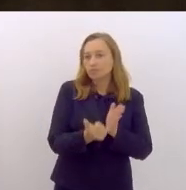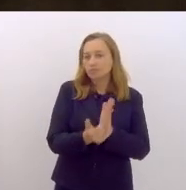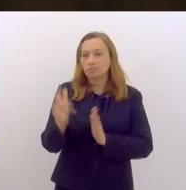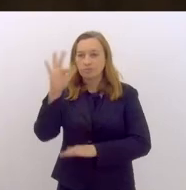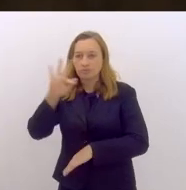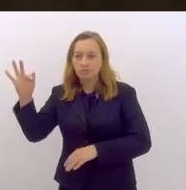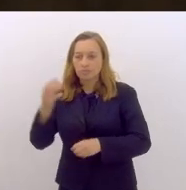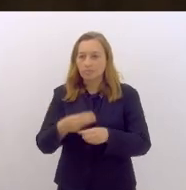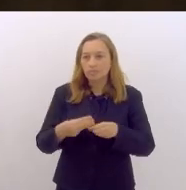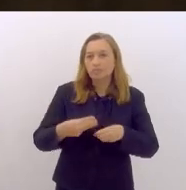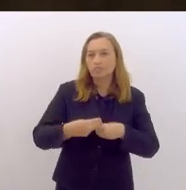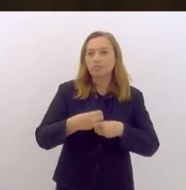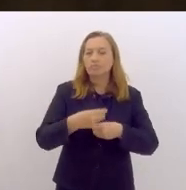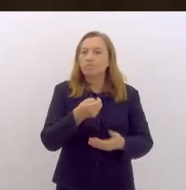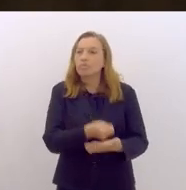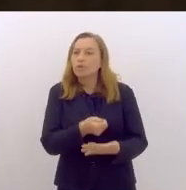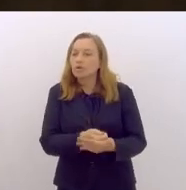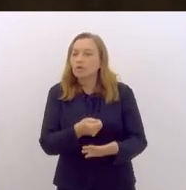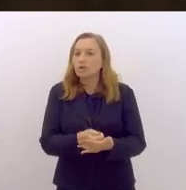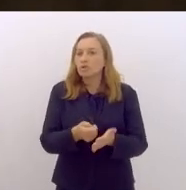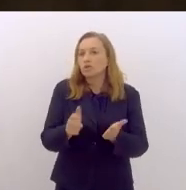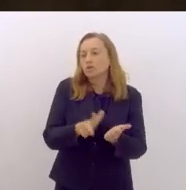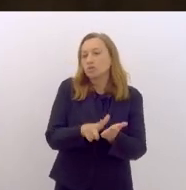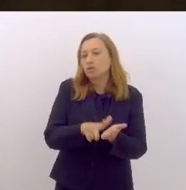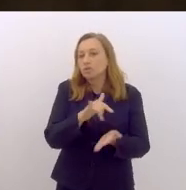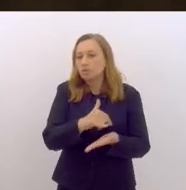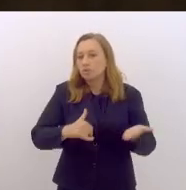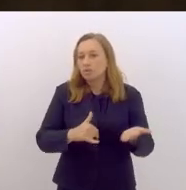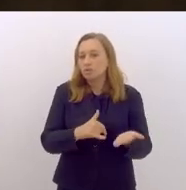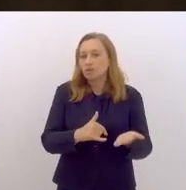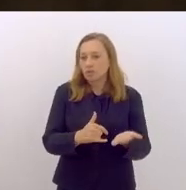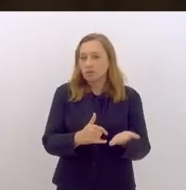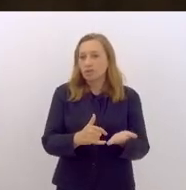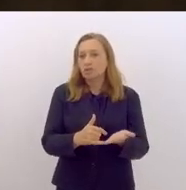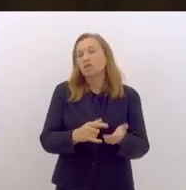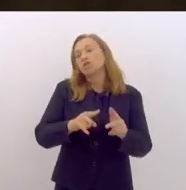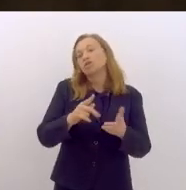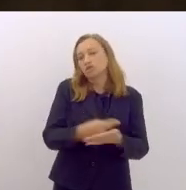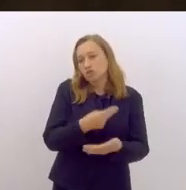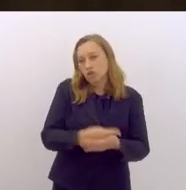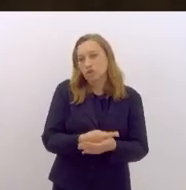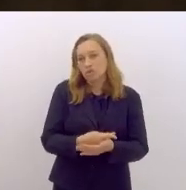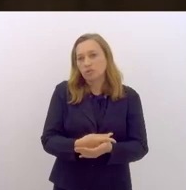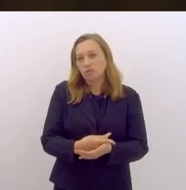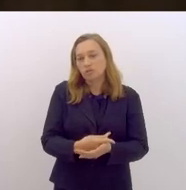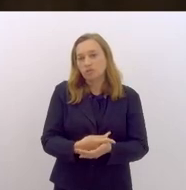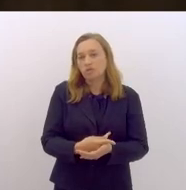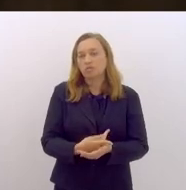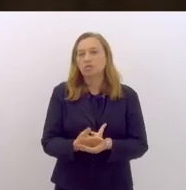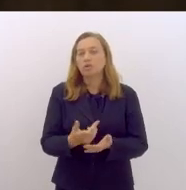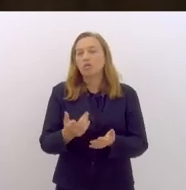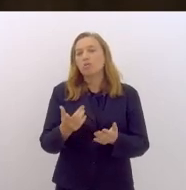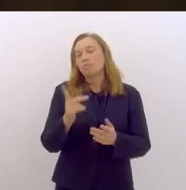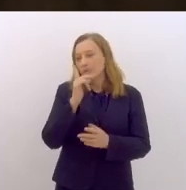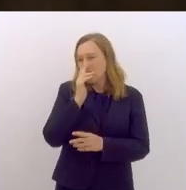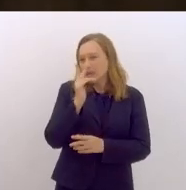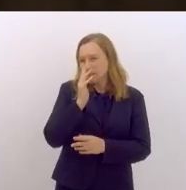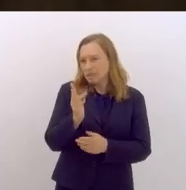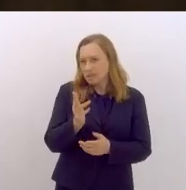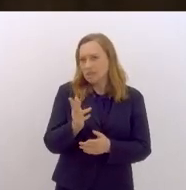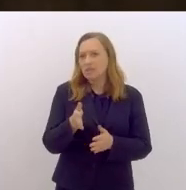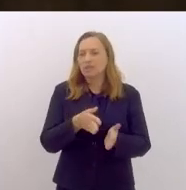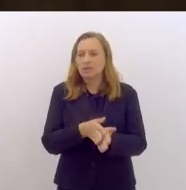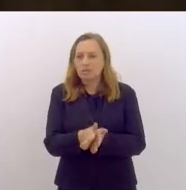e municipais cobrados no documento de cobrança do termo de ocorrência de irregularidade ou similar emitido por